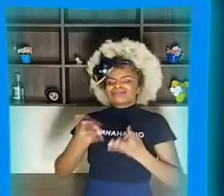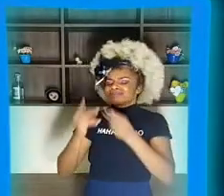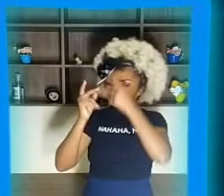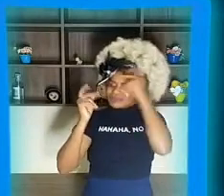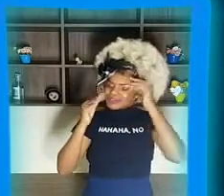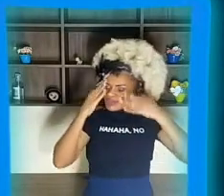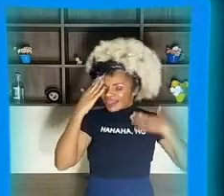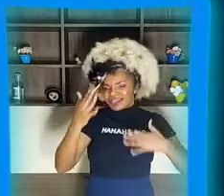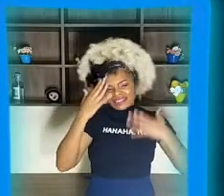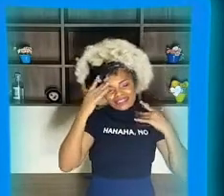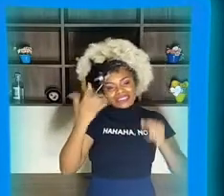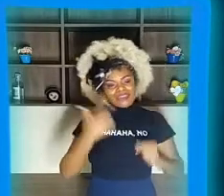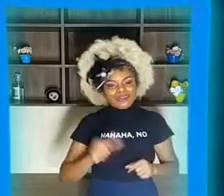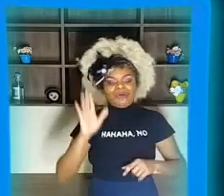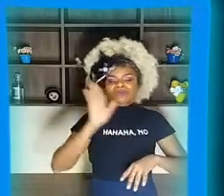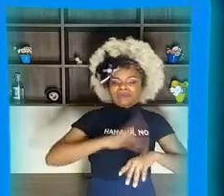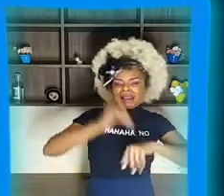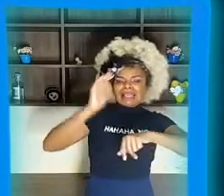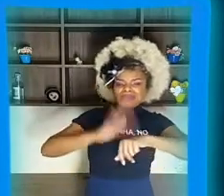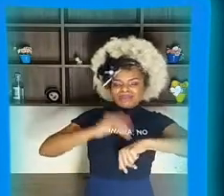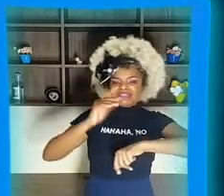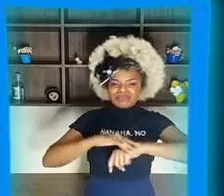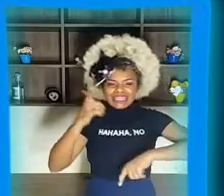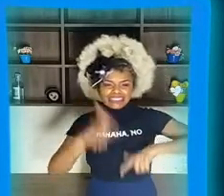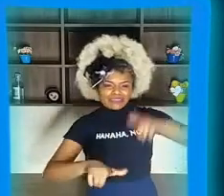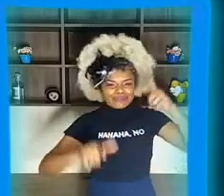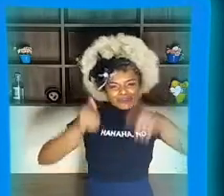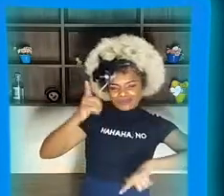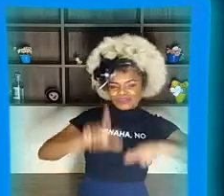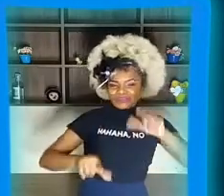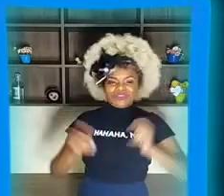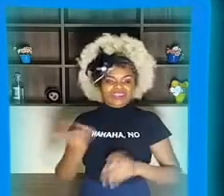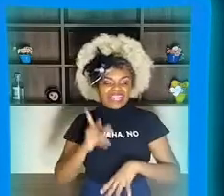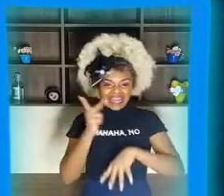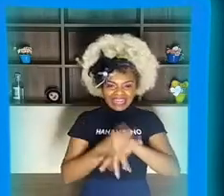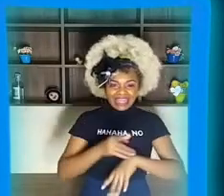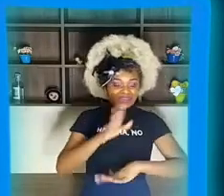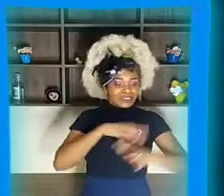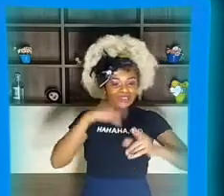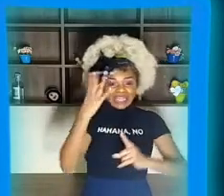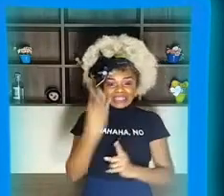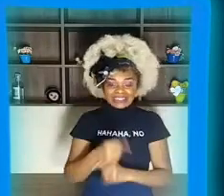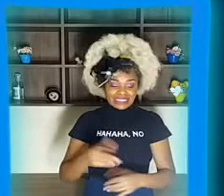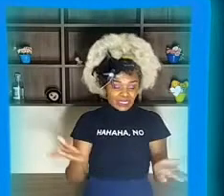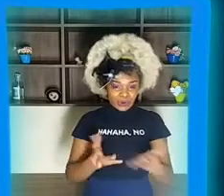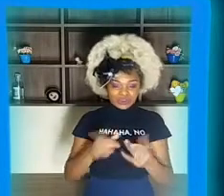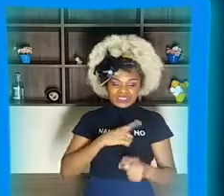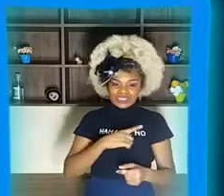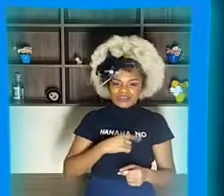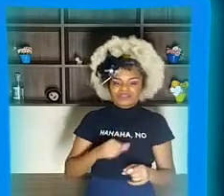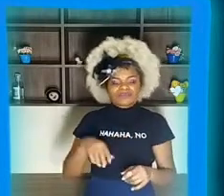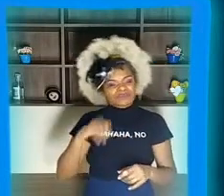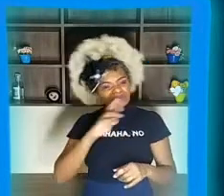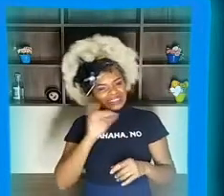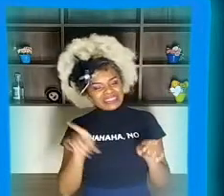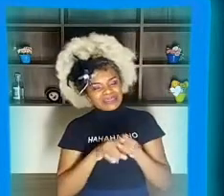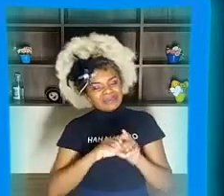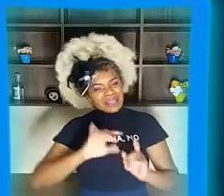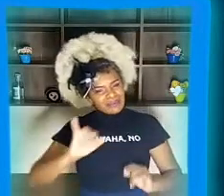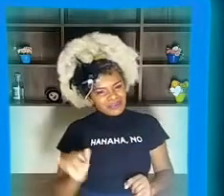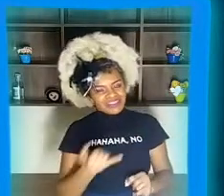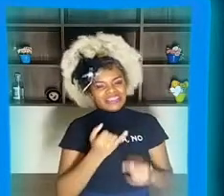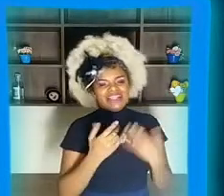de novo, mais e mais, a live e todos os artistas que passaram. E aí eu também queria aproveitar aqui